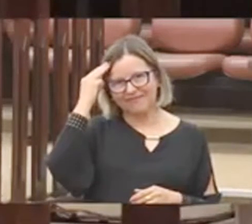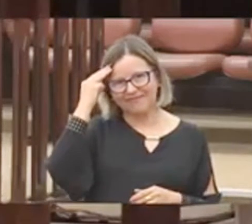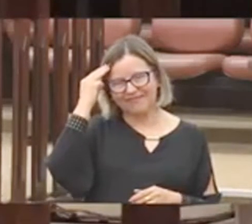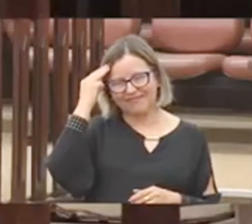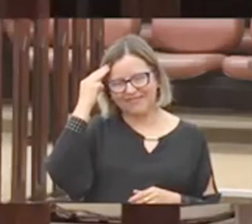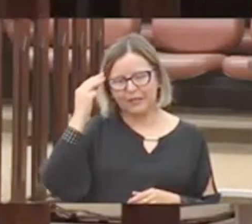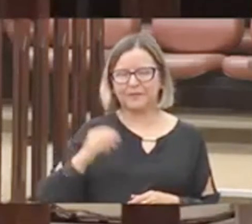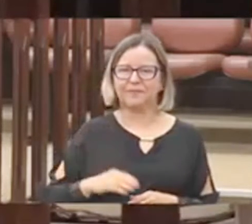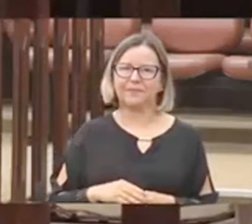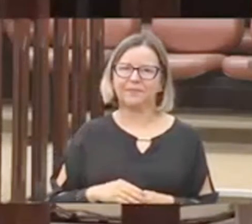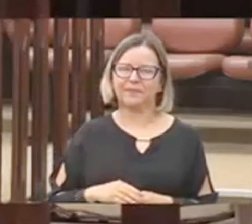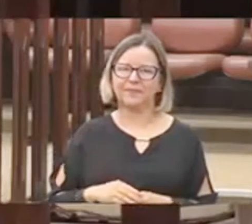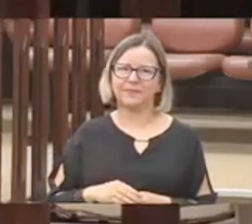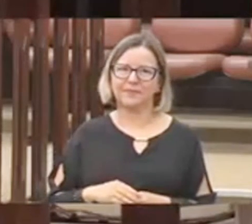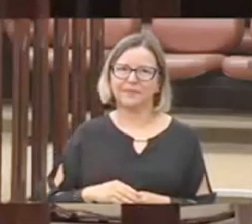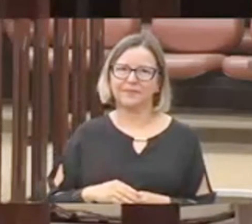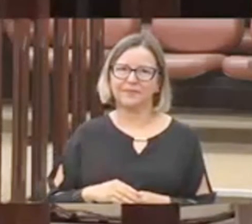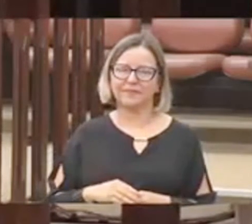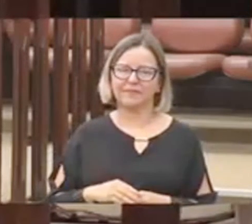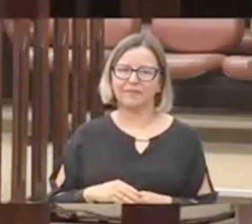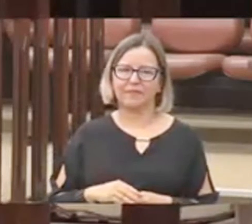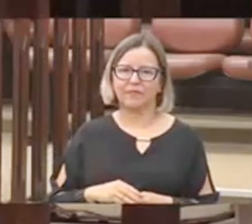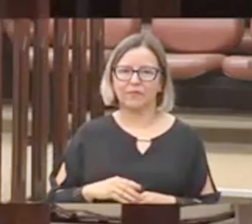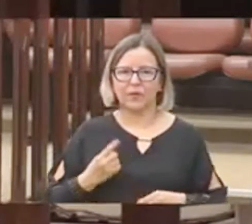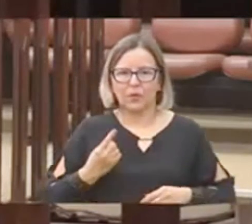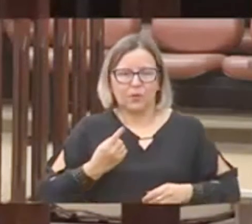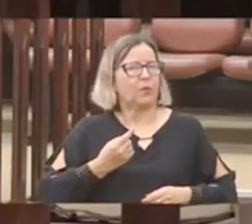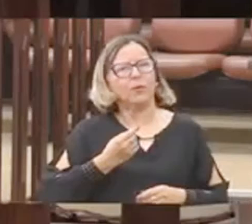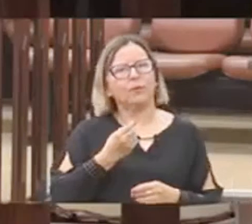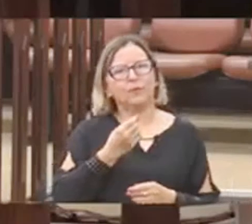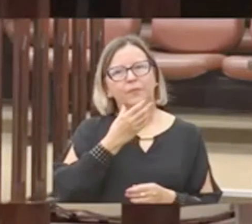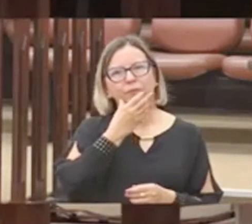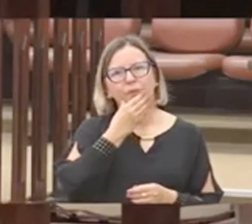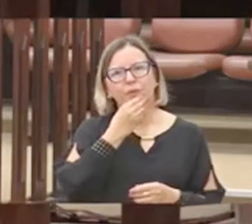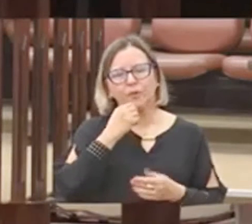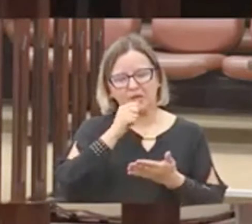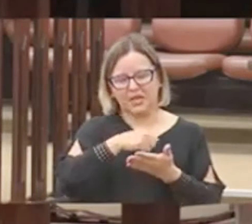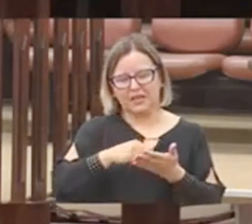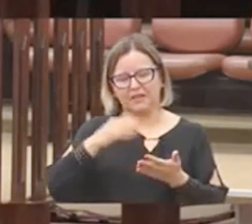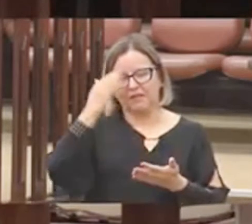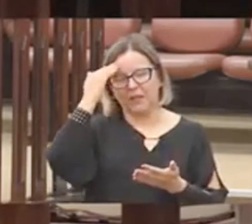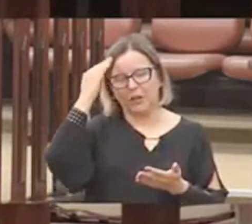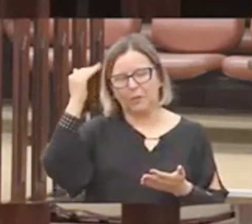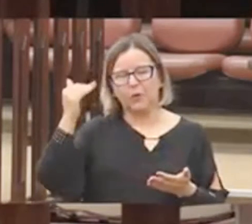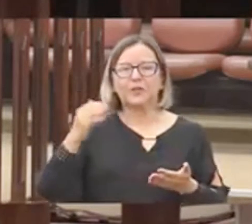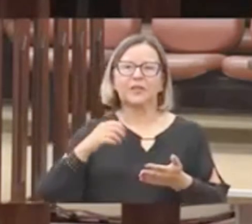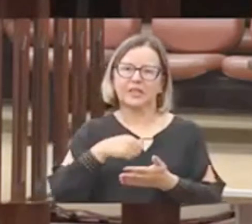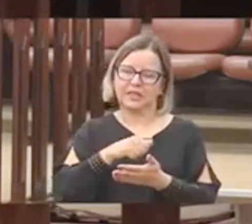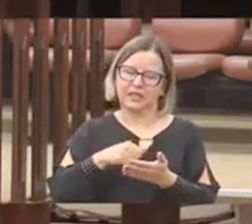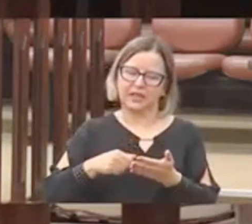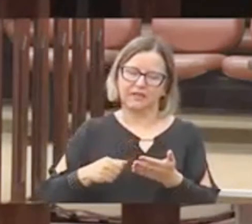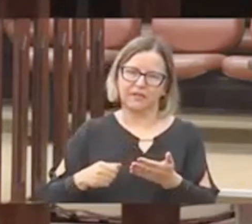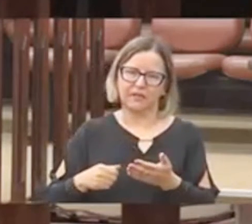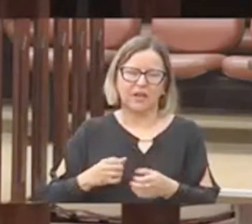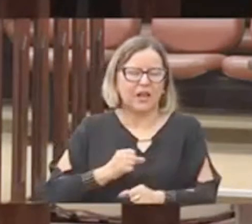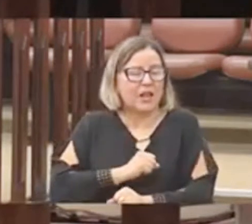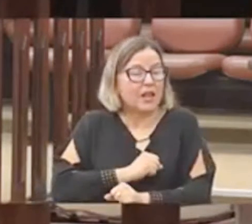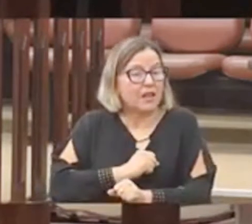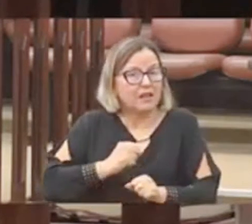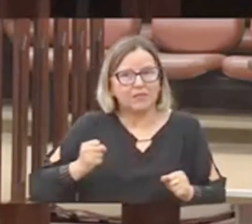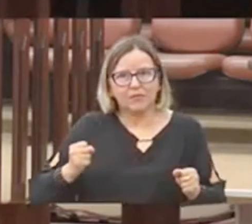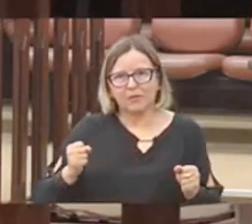E mais, Mackintosh, um escritor irlandês, escreveu assim: é inteiramente